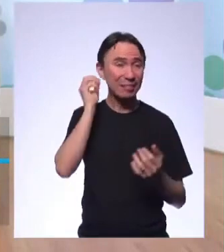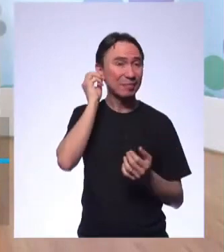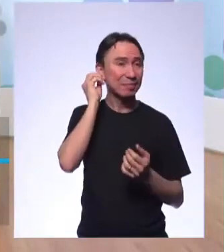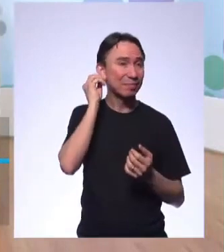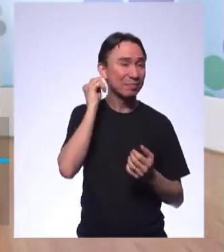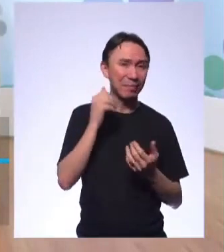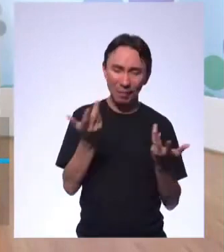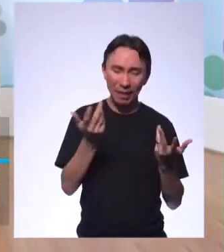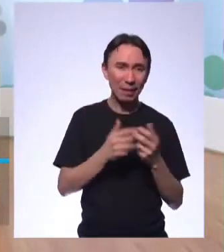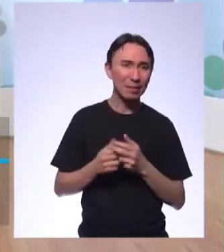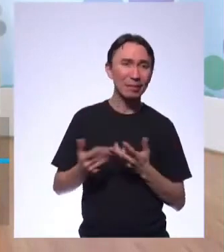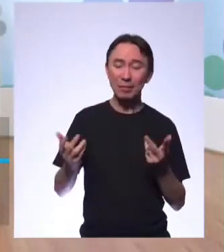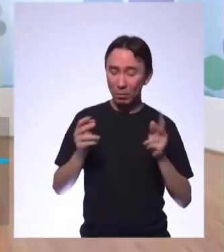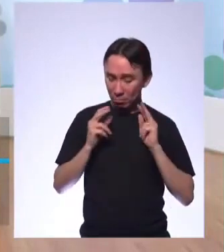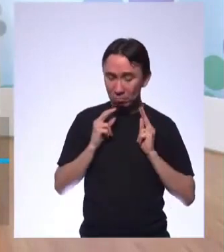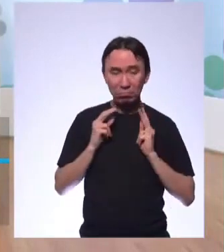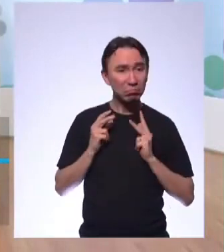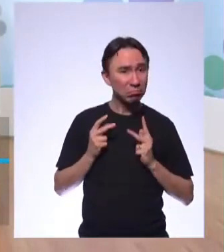de ser humano,